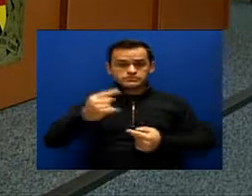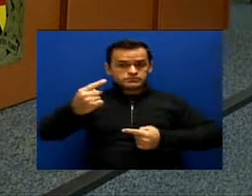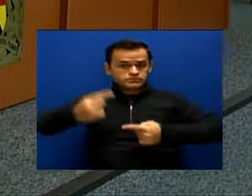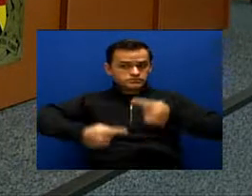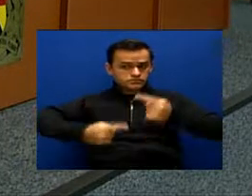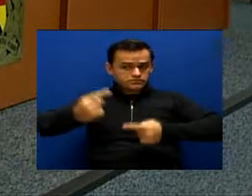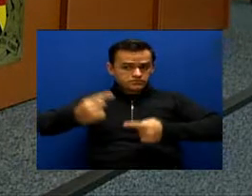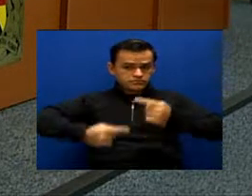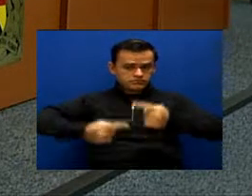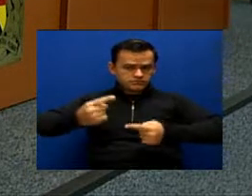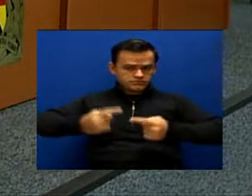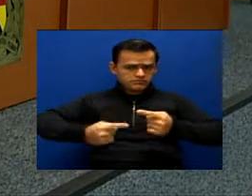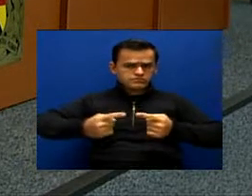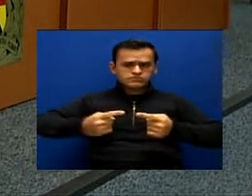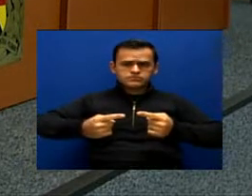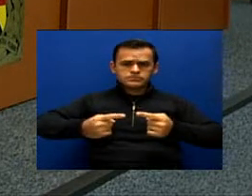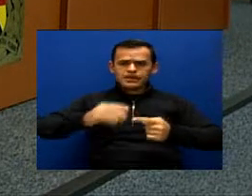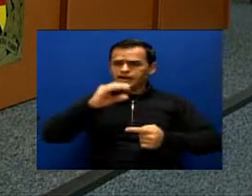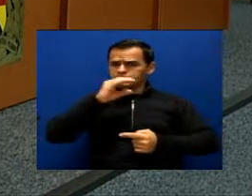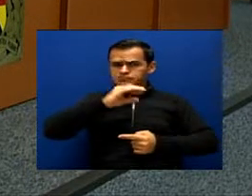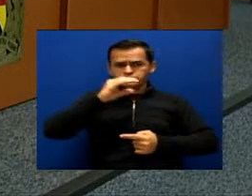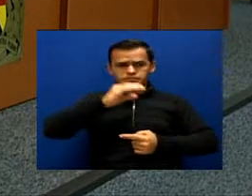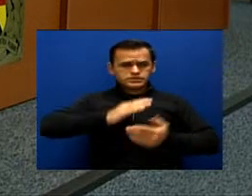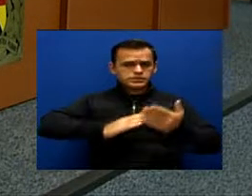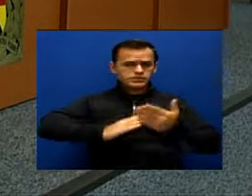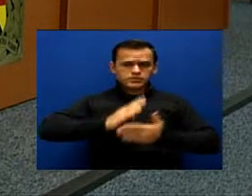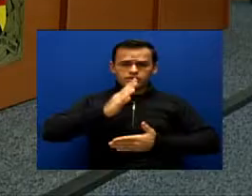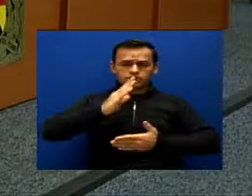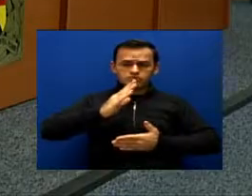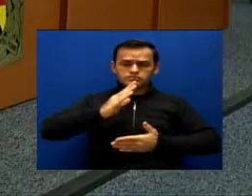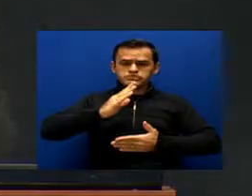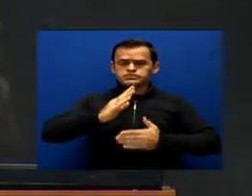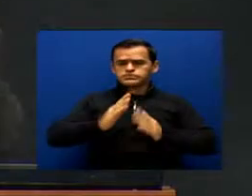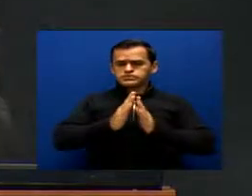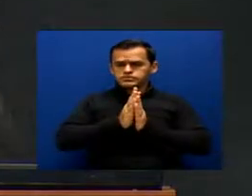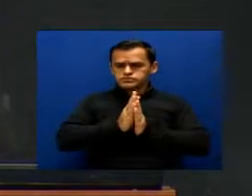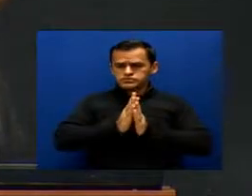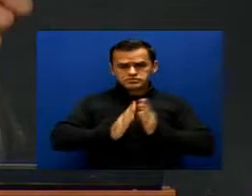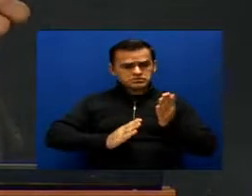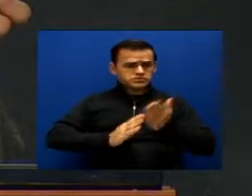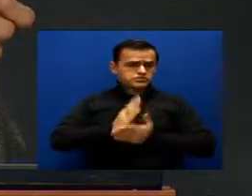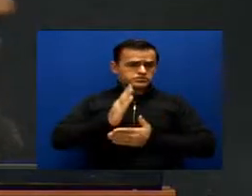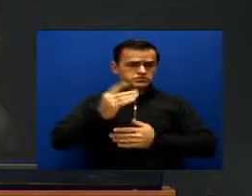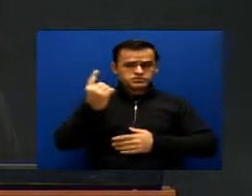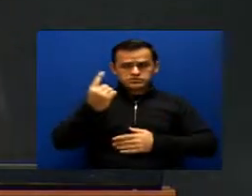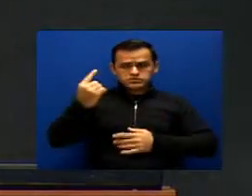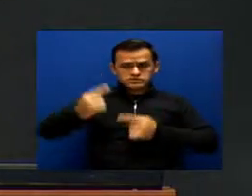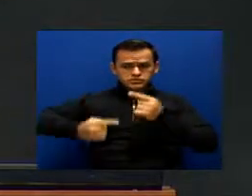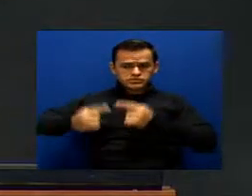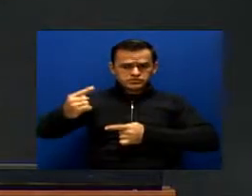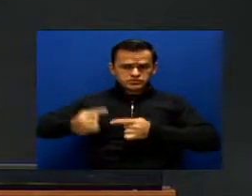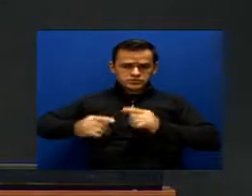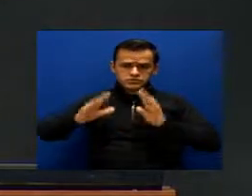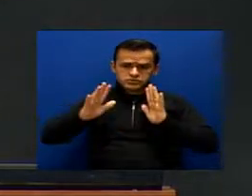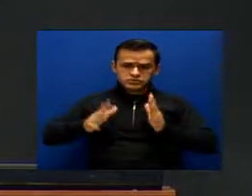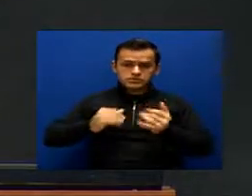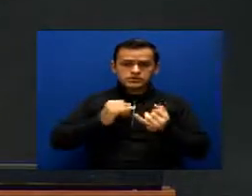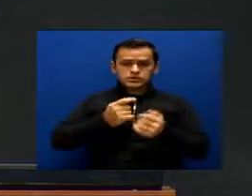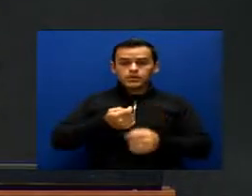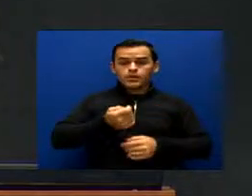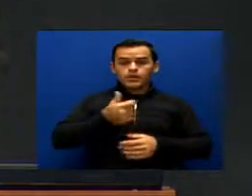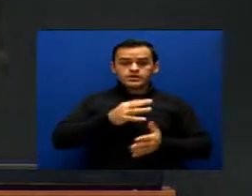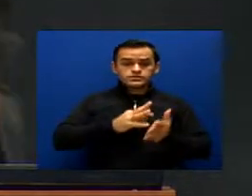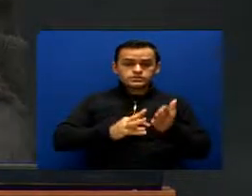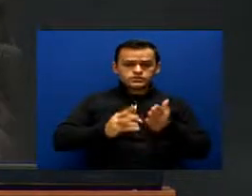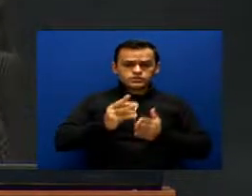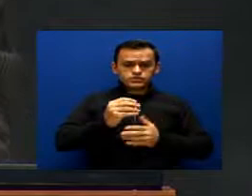na segunda discussão, a gente passa isso aqui rapidinho. Então, por gentileza, já foi aprovada em primeira discussão a maior parte. A do